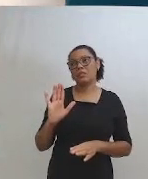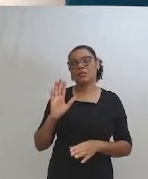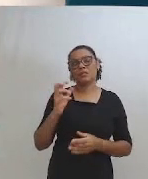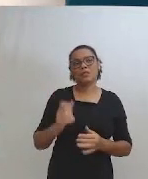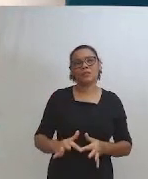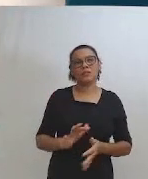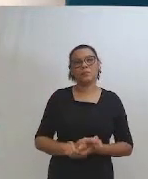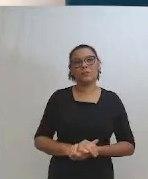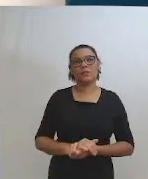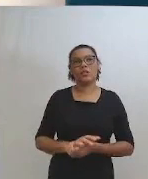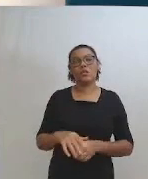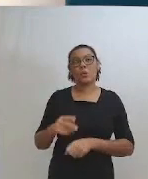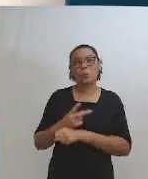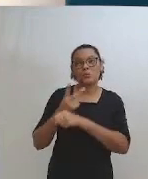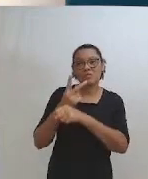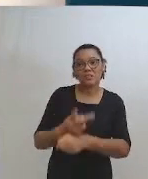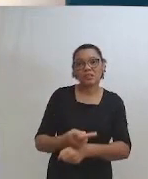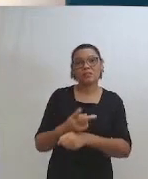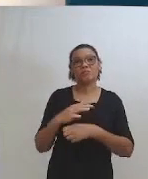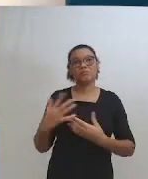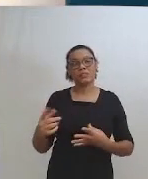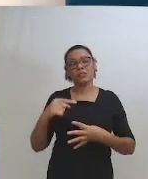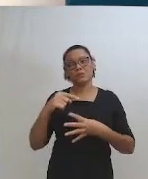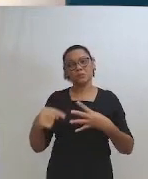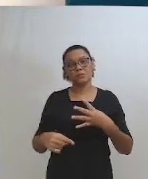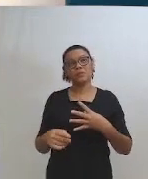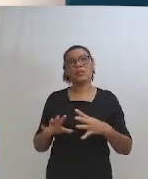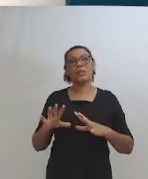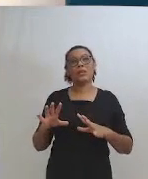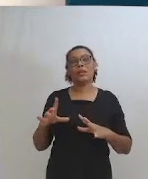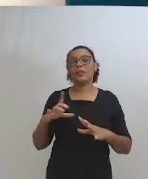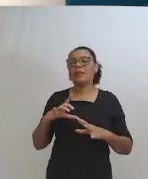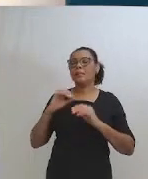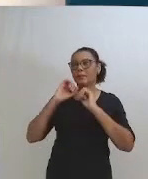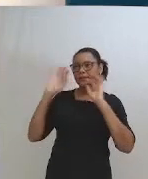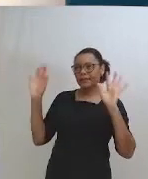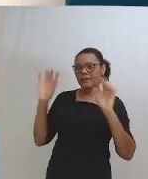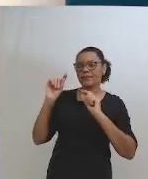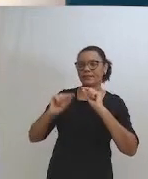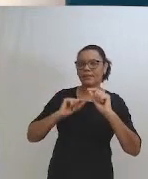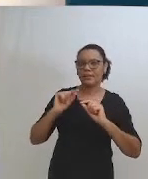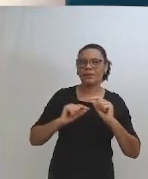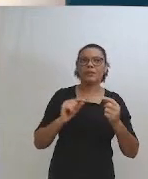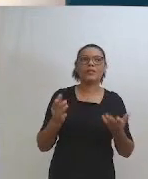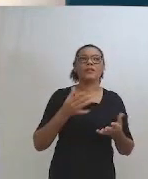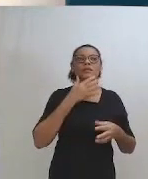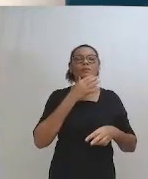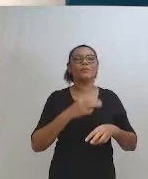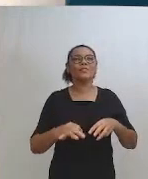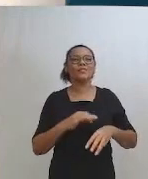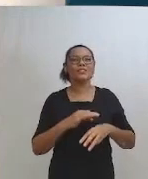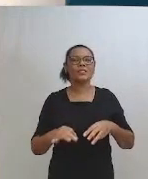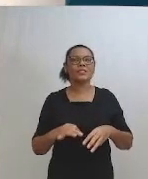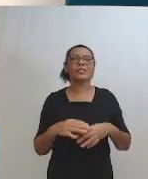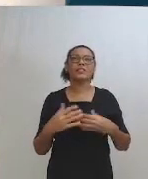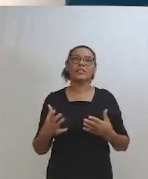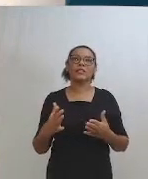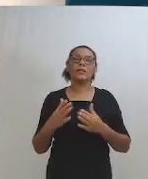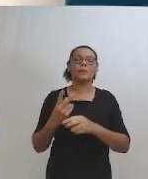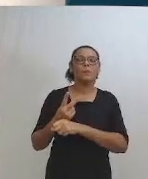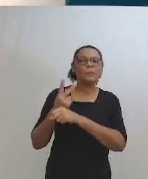precedente. Não, até para esclarecer o ministro Jeschietti, estou buscando aqui o precedente, e, salvo engano,